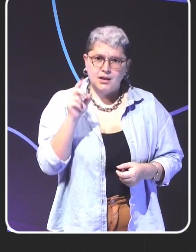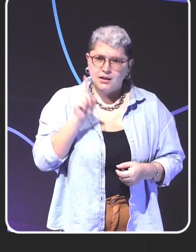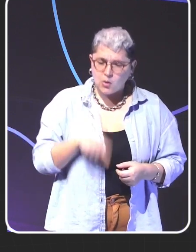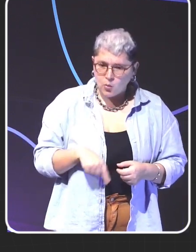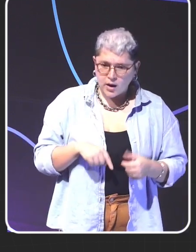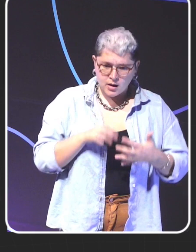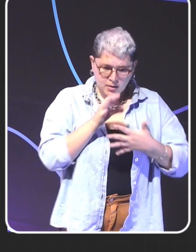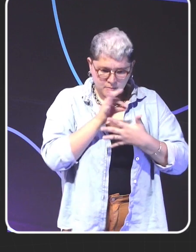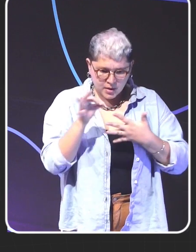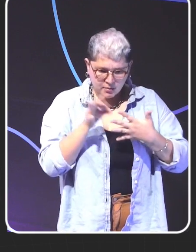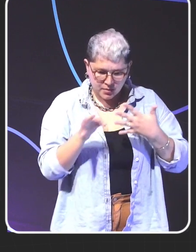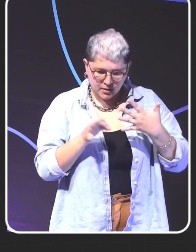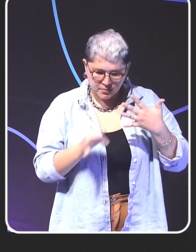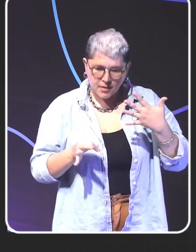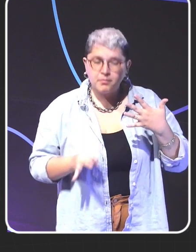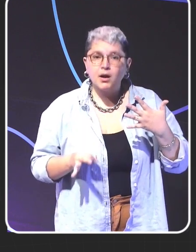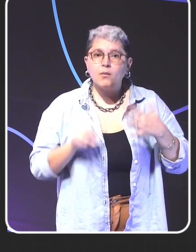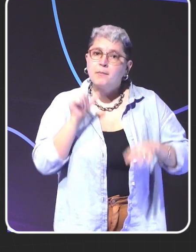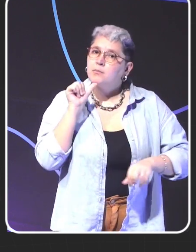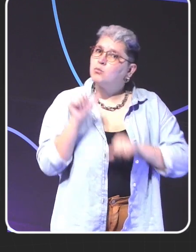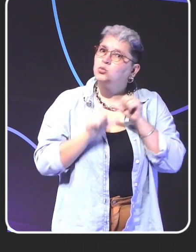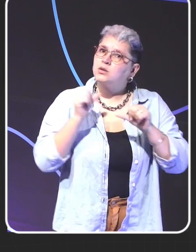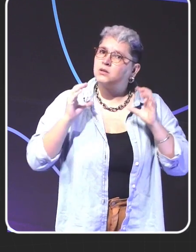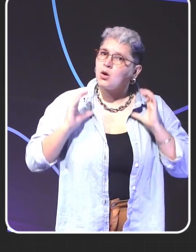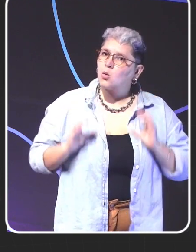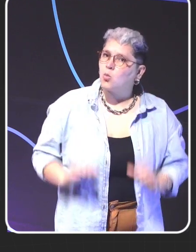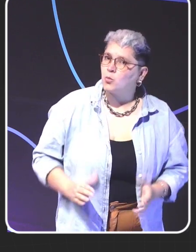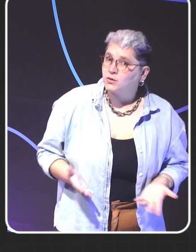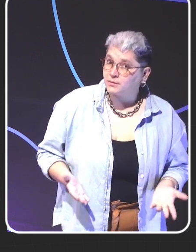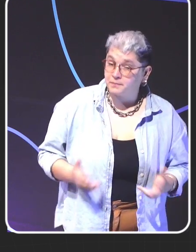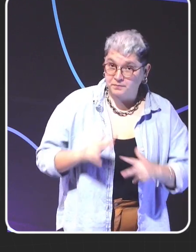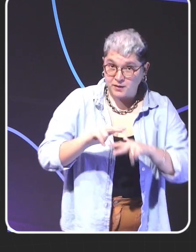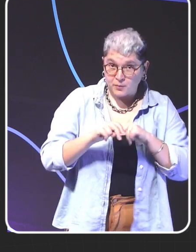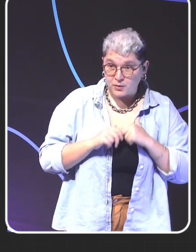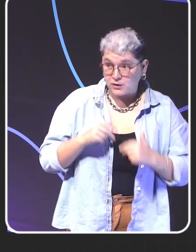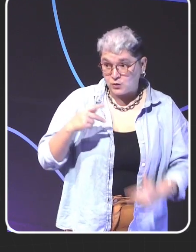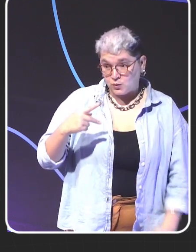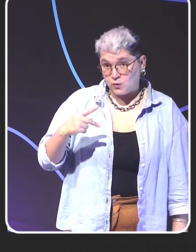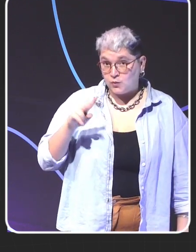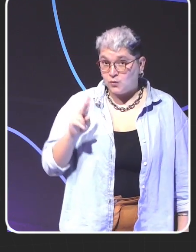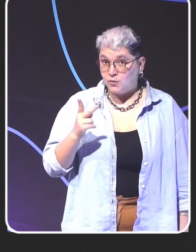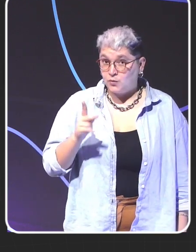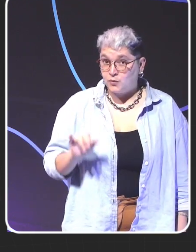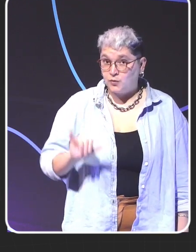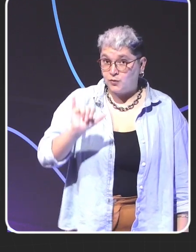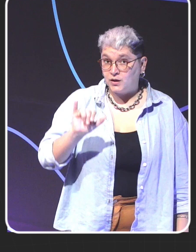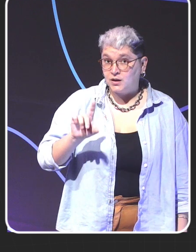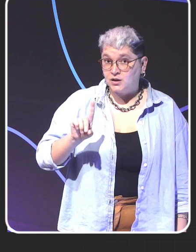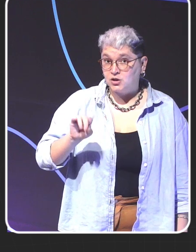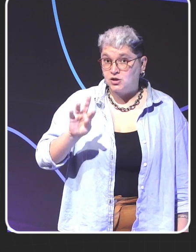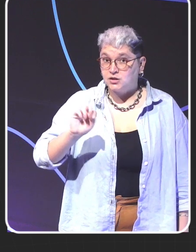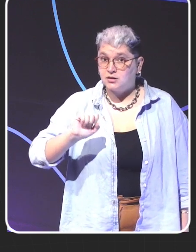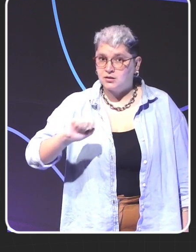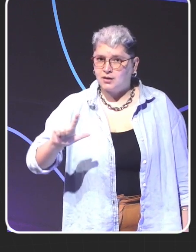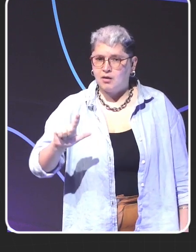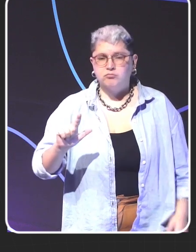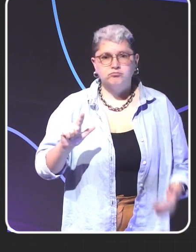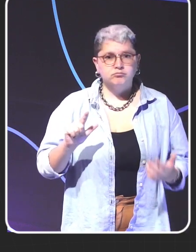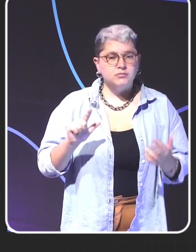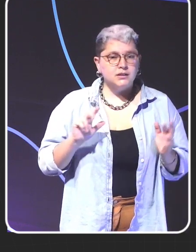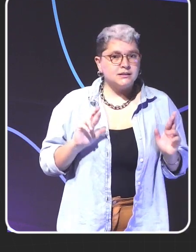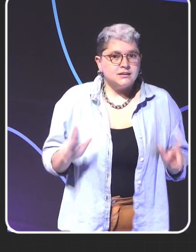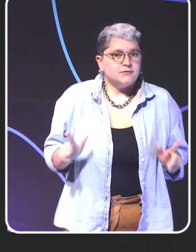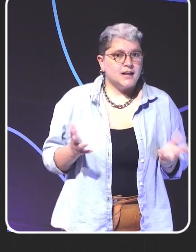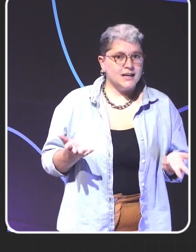comportamento, o digital foi inserido realmente na realidade, né? Quando a gente fala